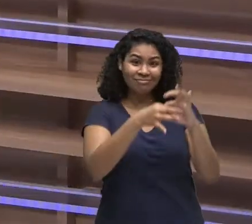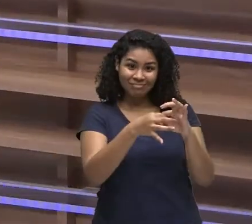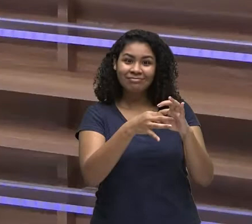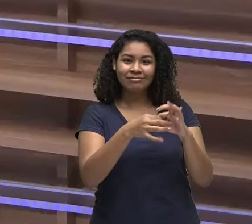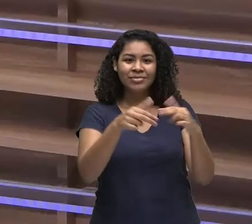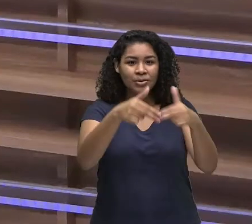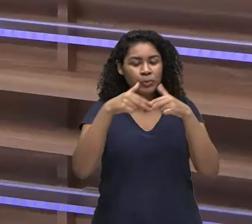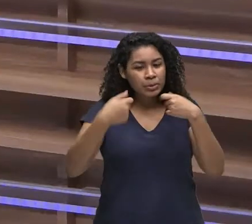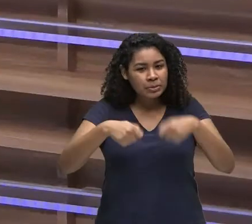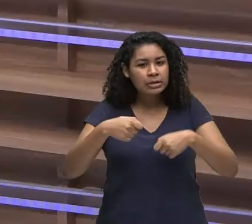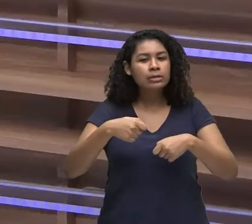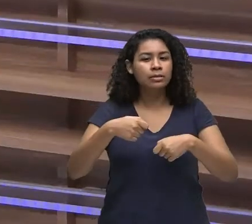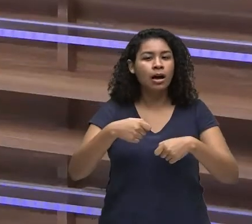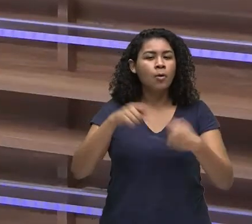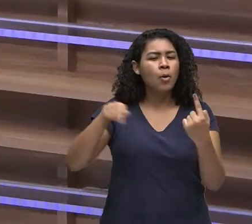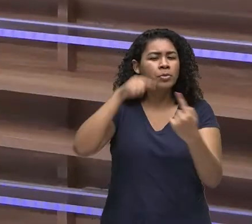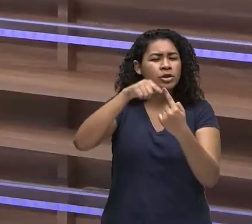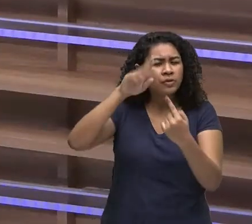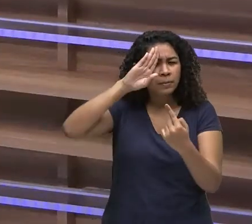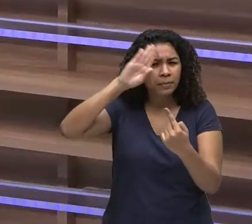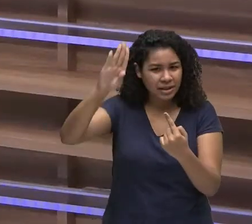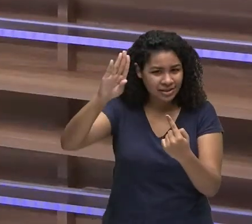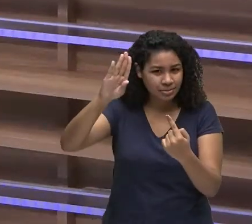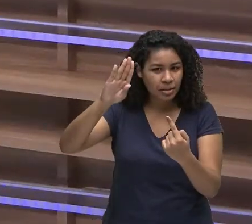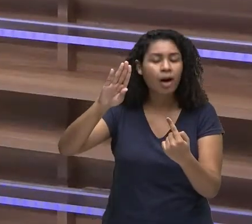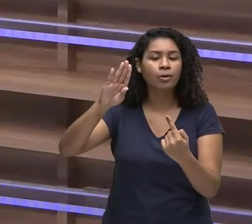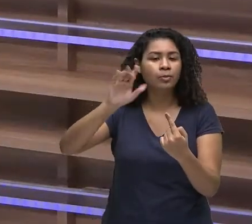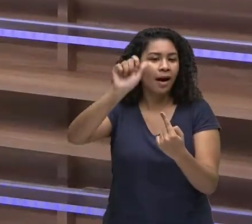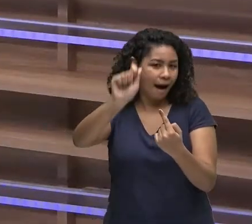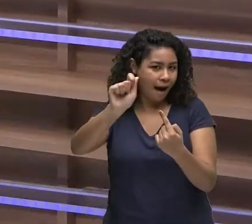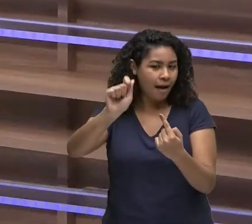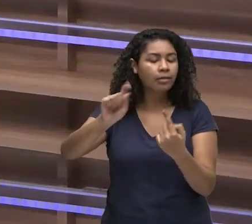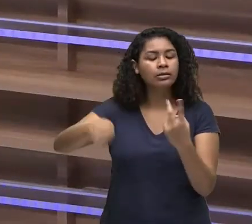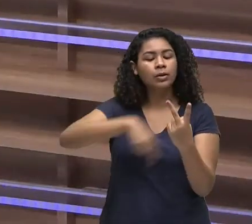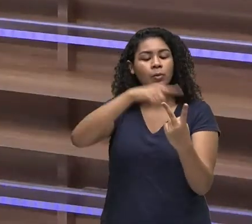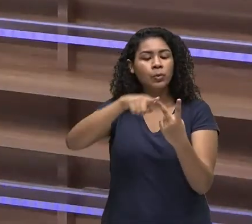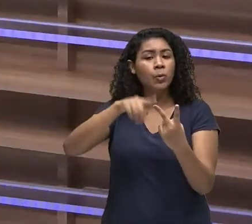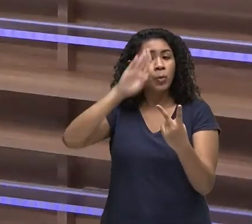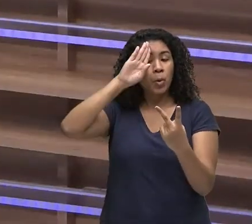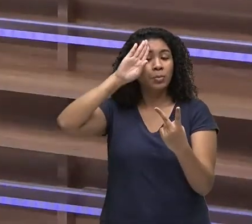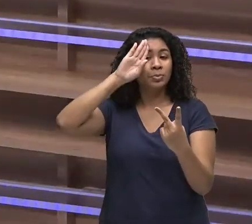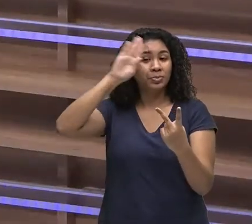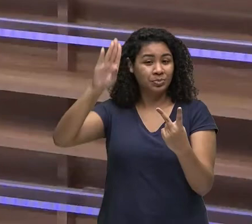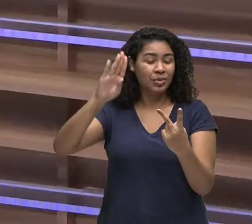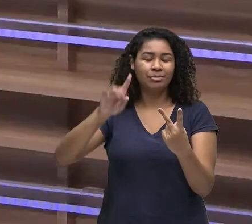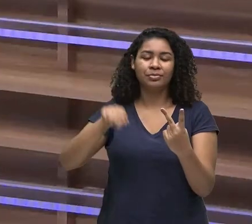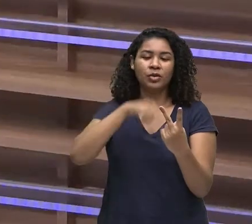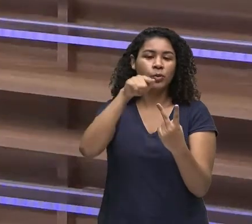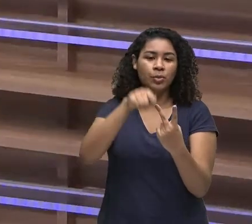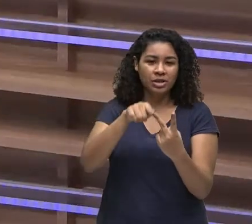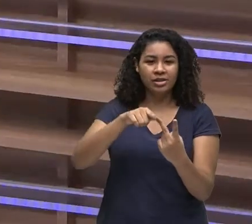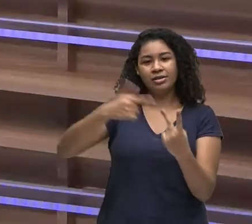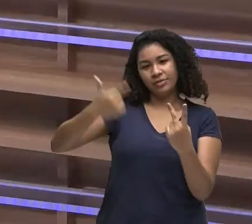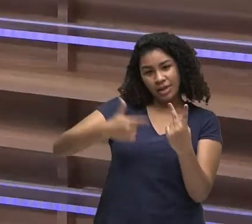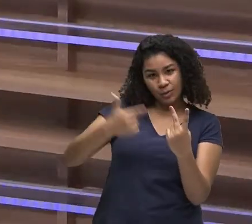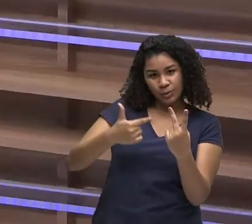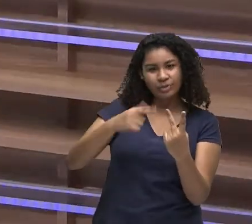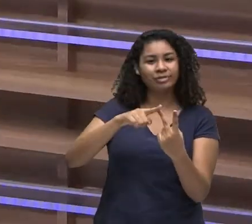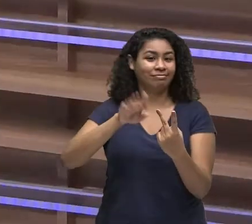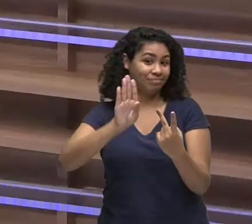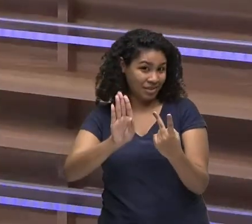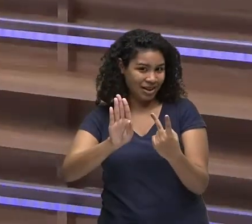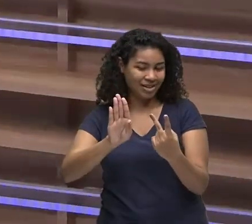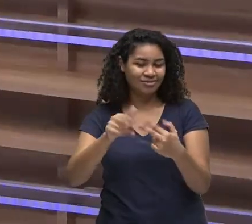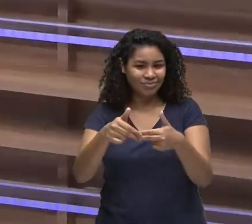o plano A é ser jogador de futebol, mas eu já tenho um plano B aqui pronto porque eu vou fazer da minha vida. Sim. E é algo que muitos dos atletas,